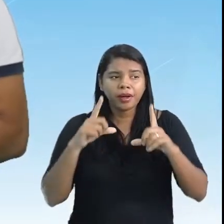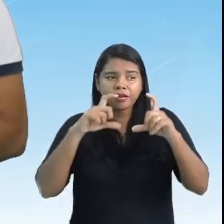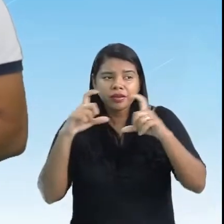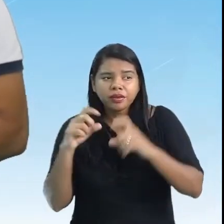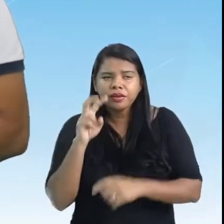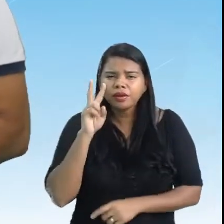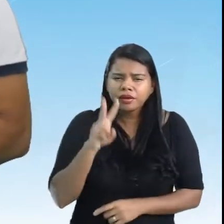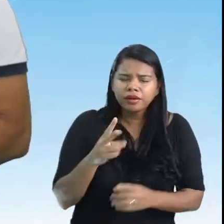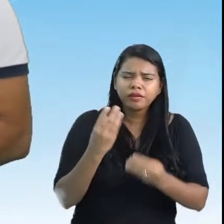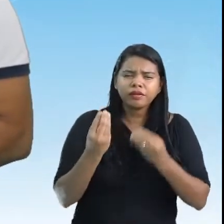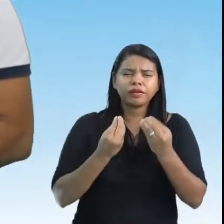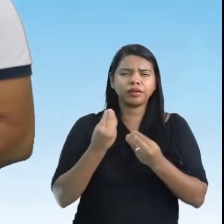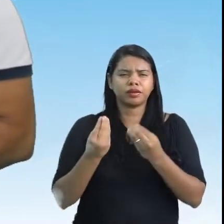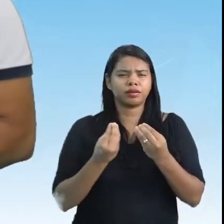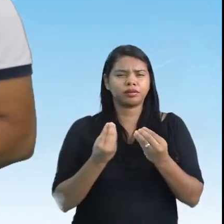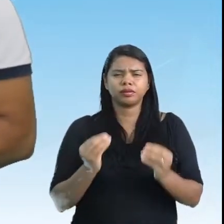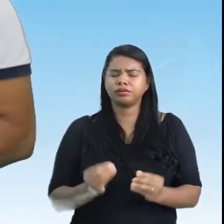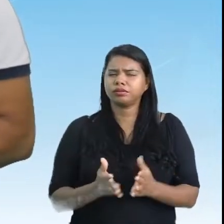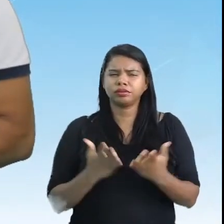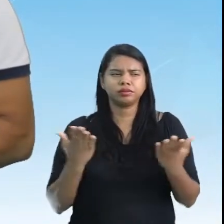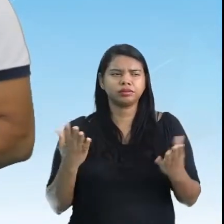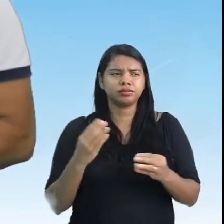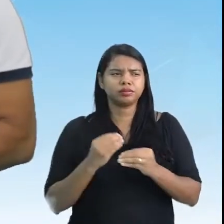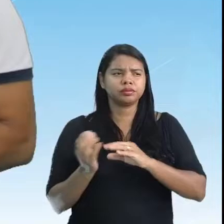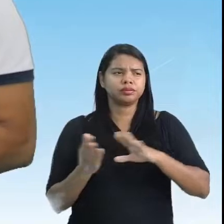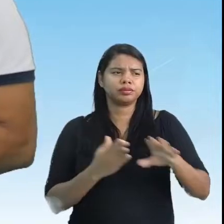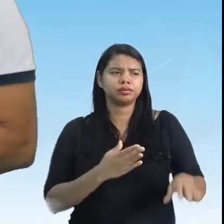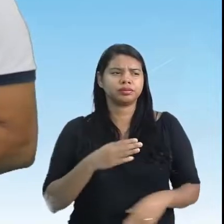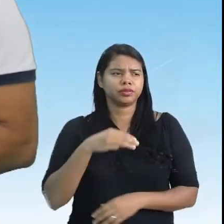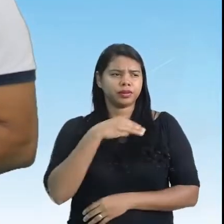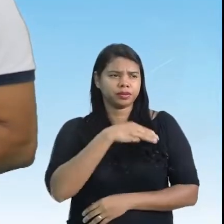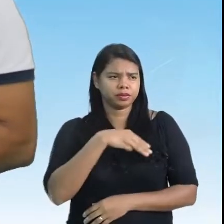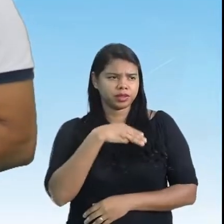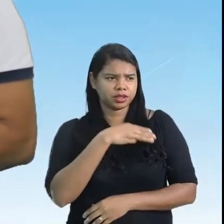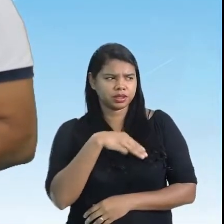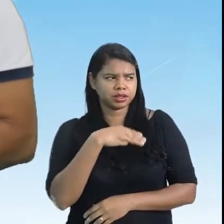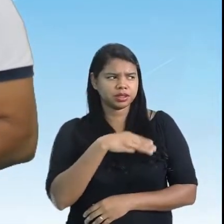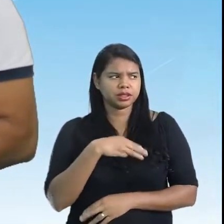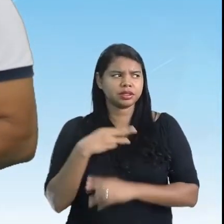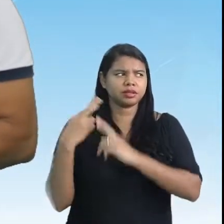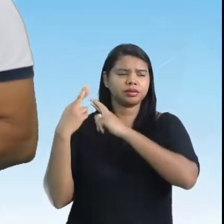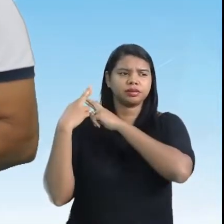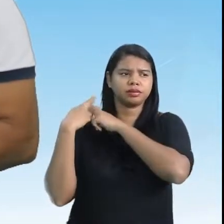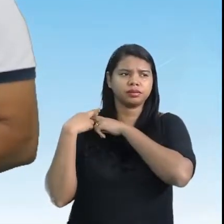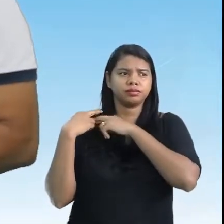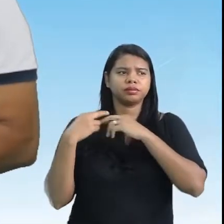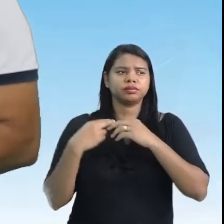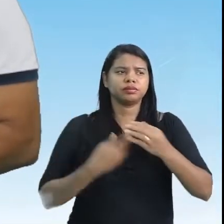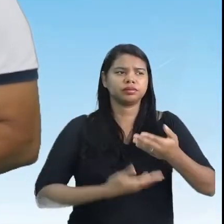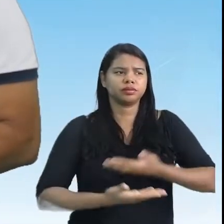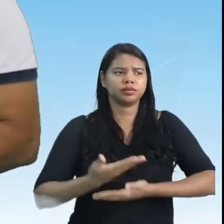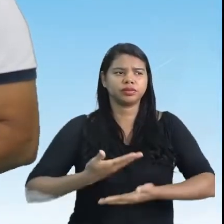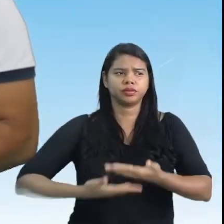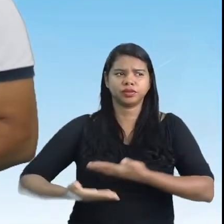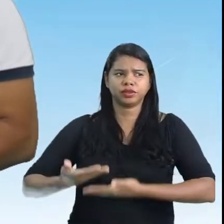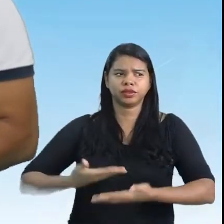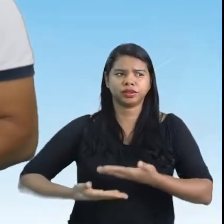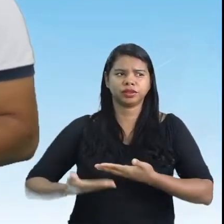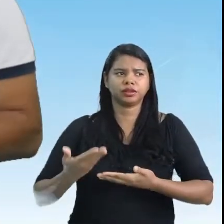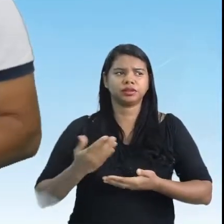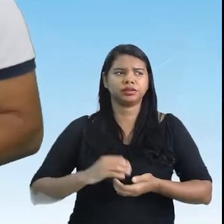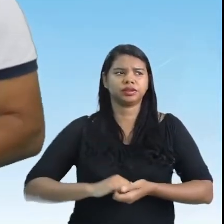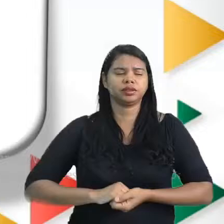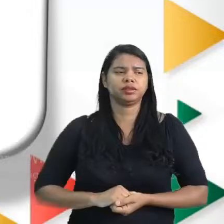é que era. Então, professor, a palavra missão, está a missão, está a serviço. E sem missão tem a